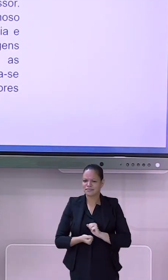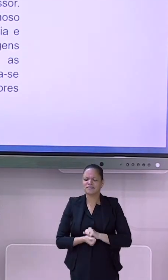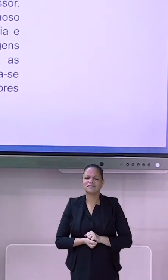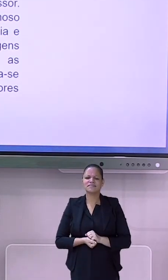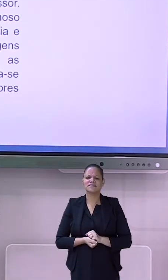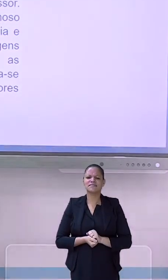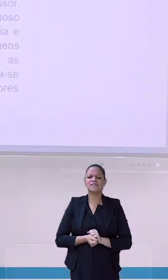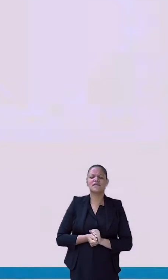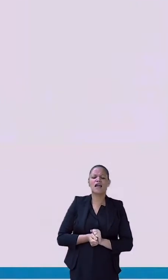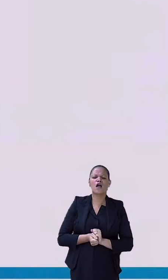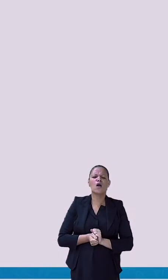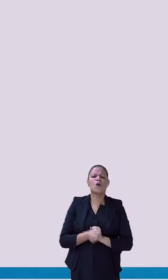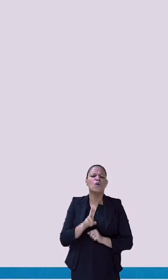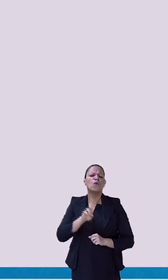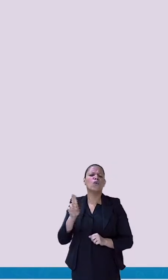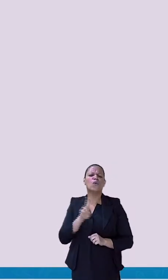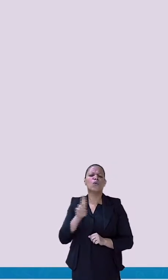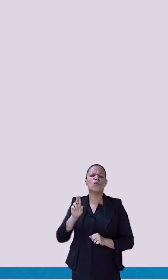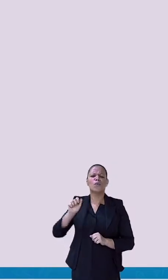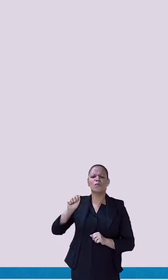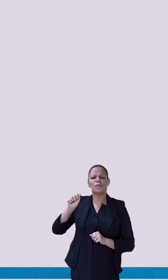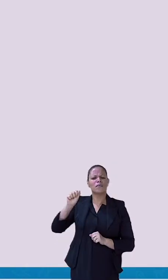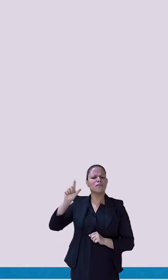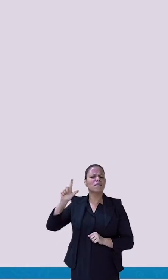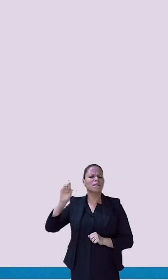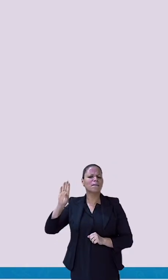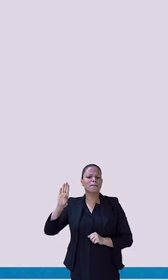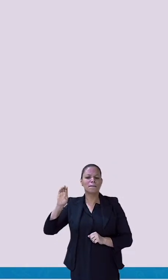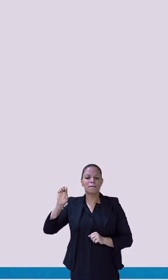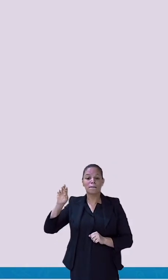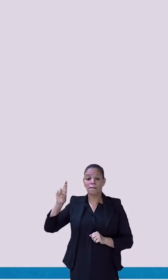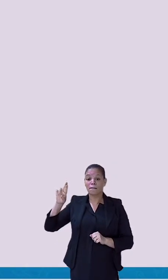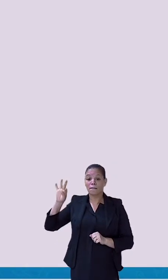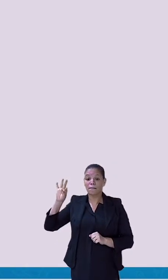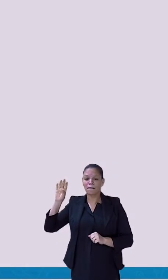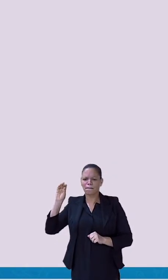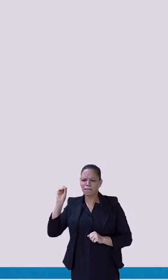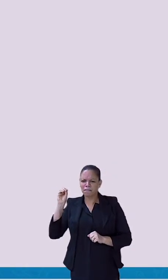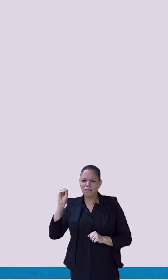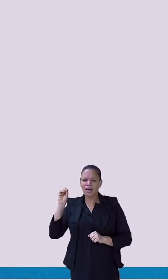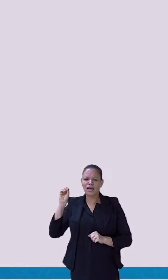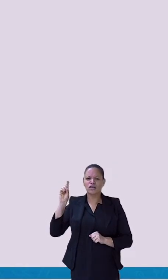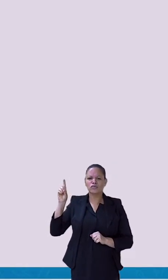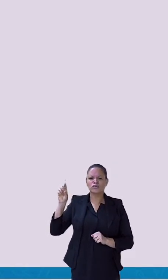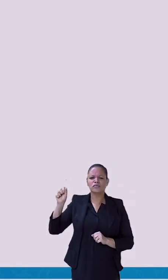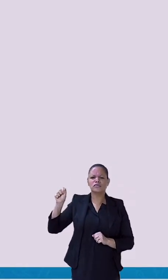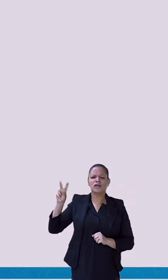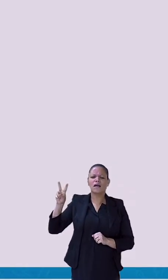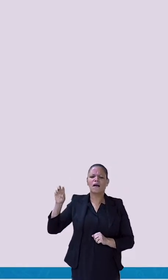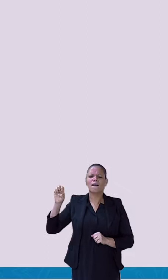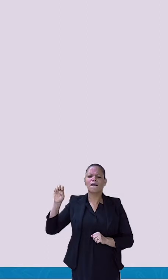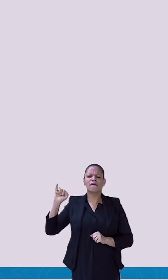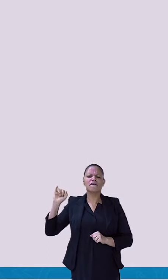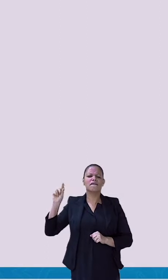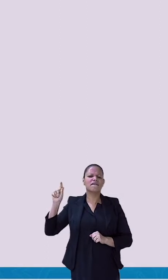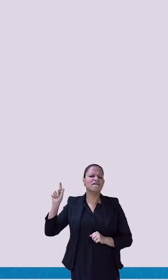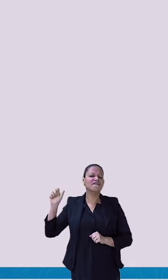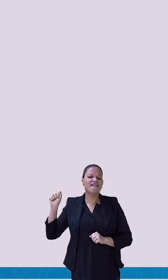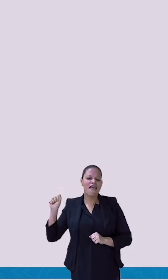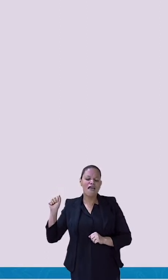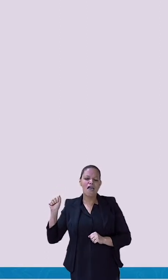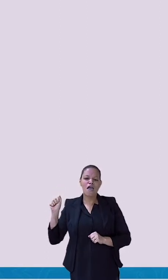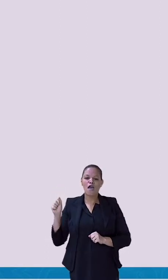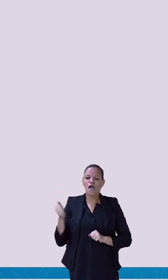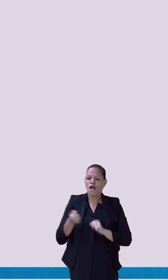Alberto da Veiga. Alberto da Veiga Guignardi foi um verdadeiro mestre das artes. Ele foi